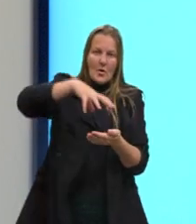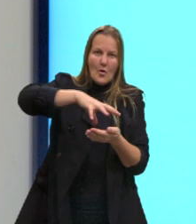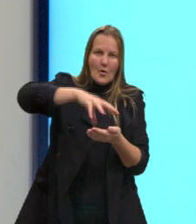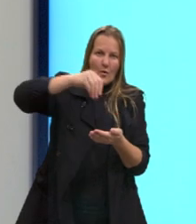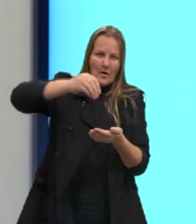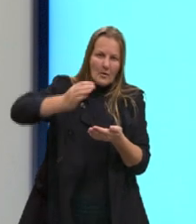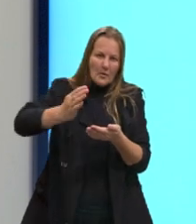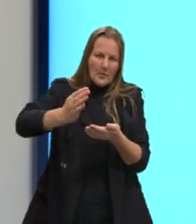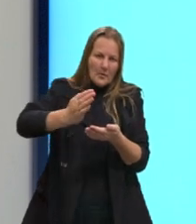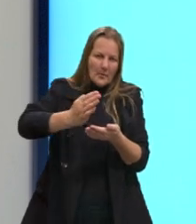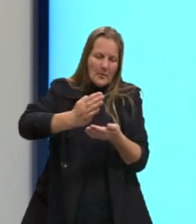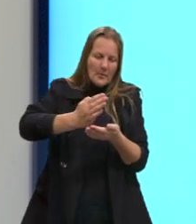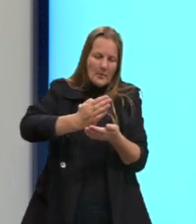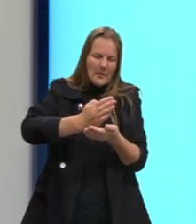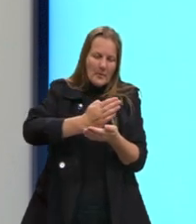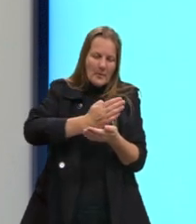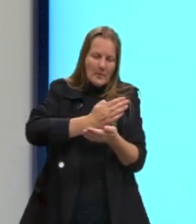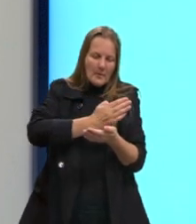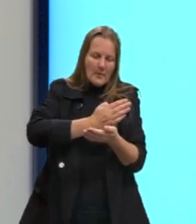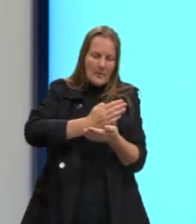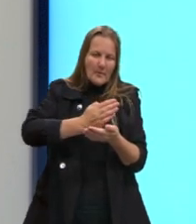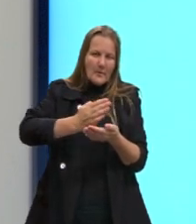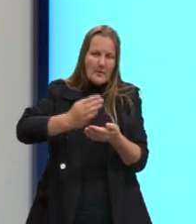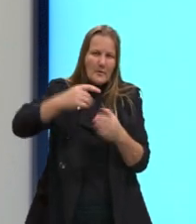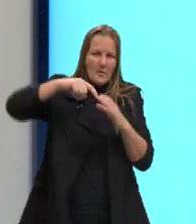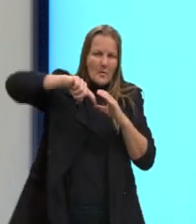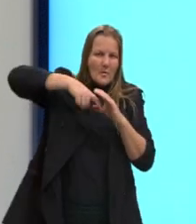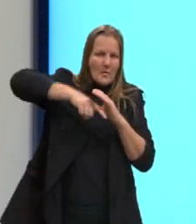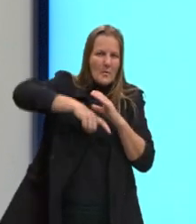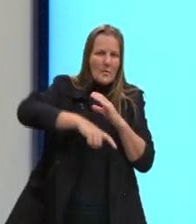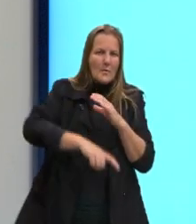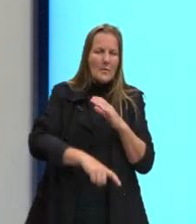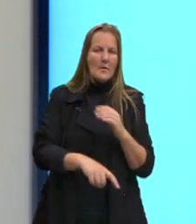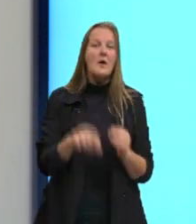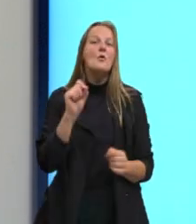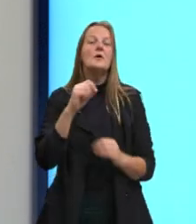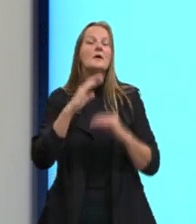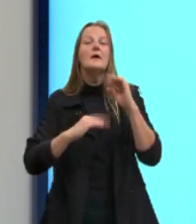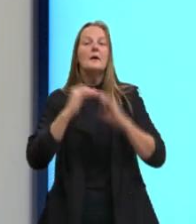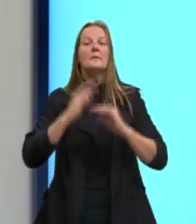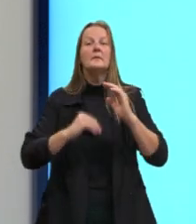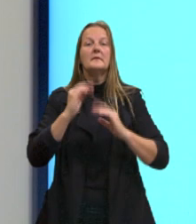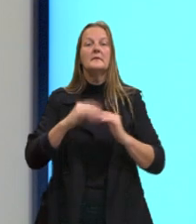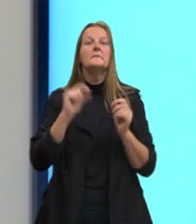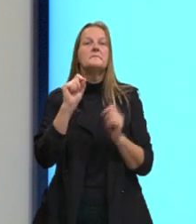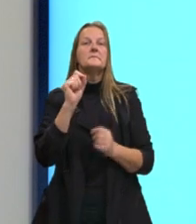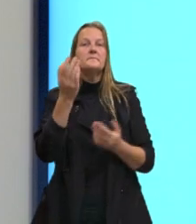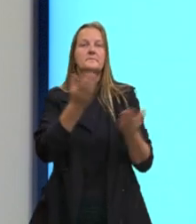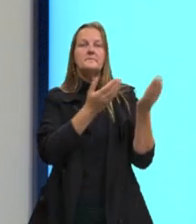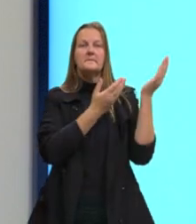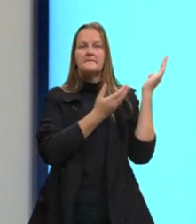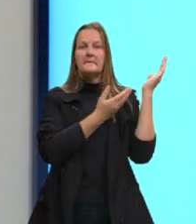profundidade certo e vamos adiante O que é aplicar a técnica skinny